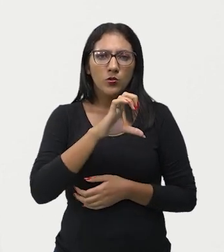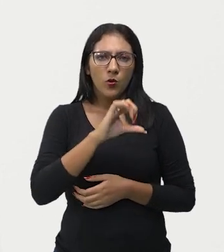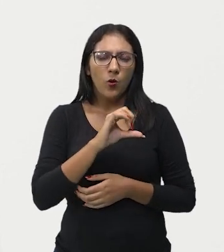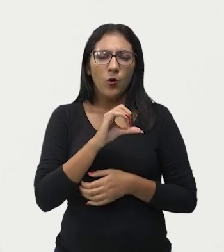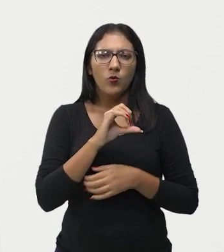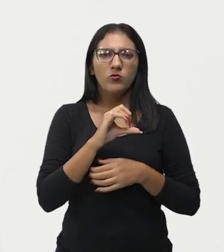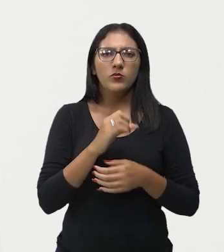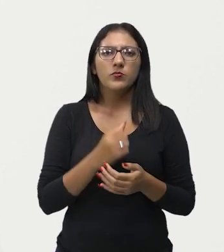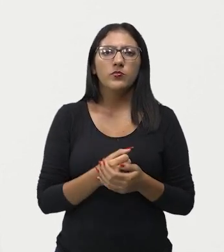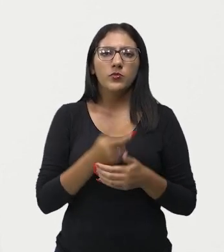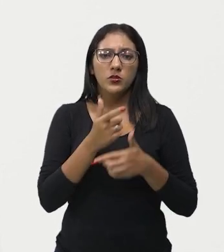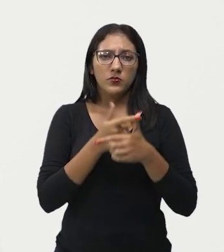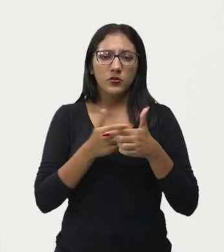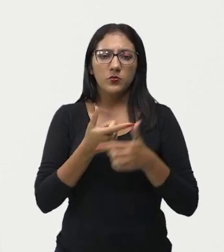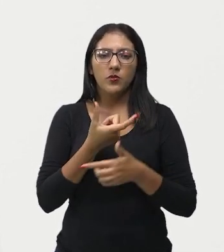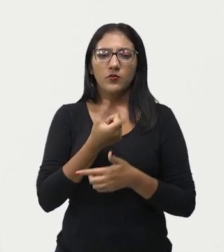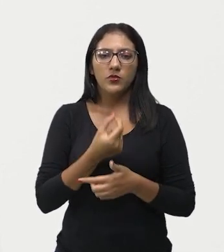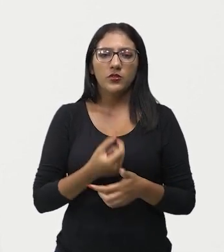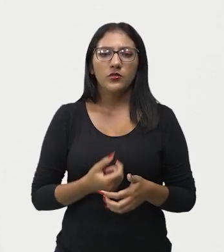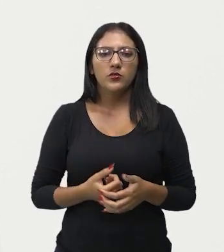20.